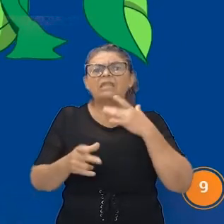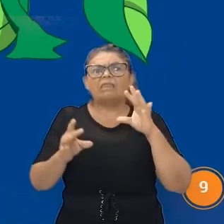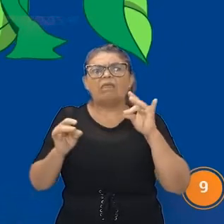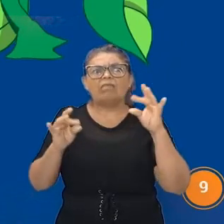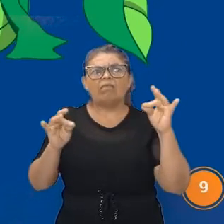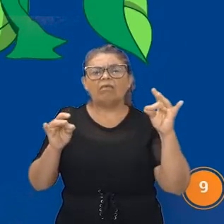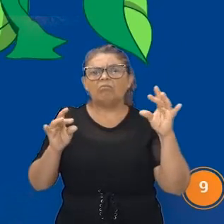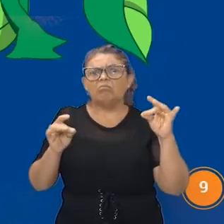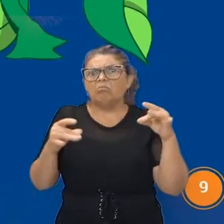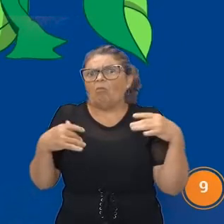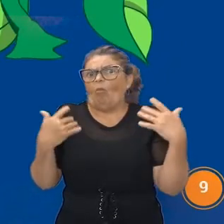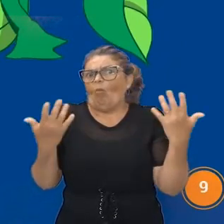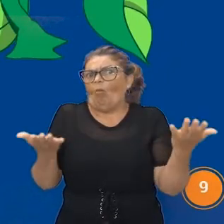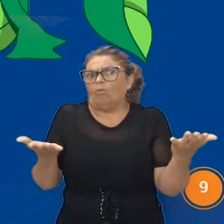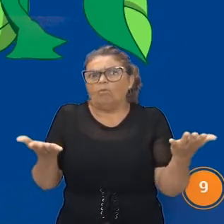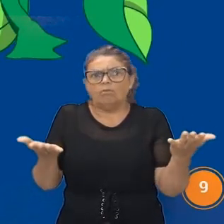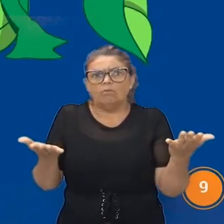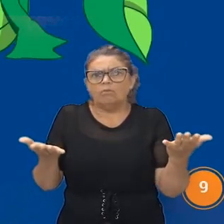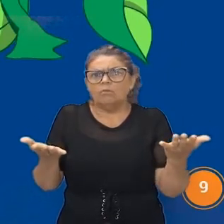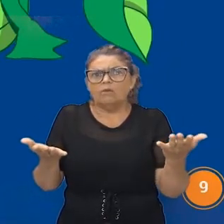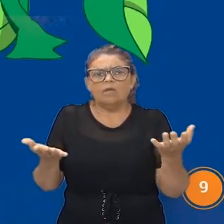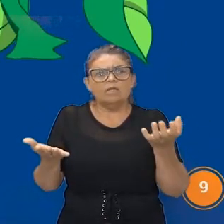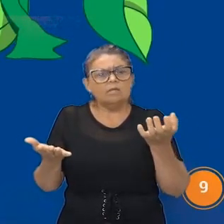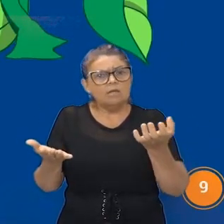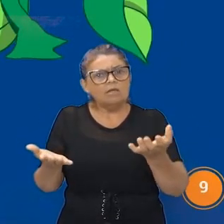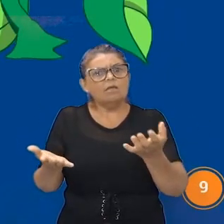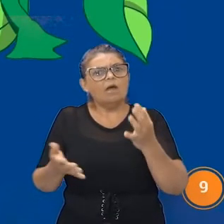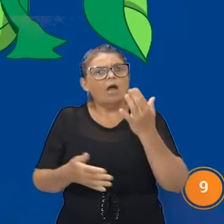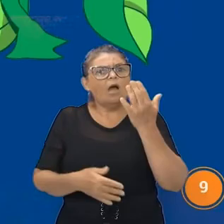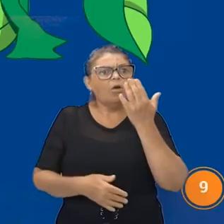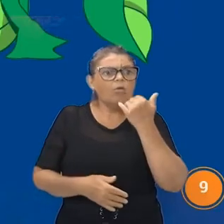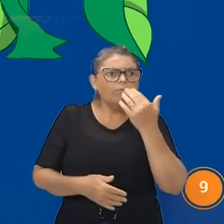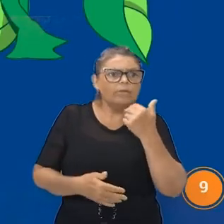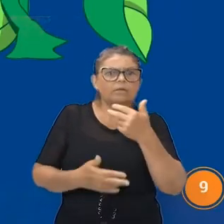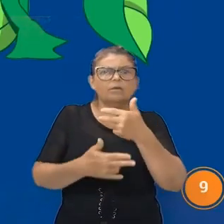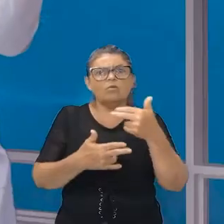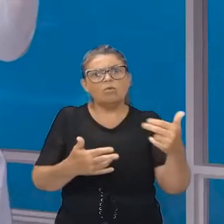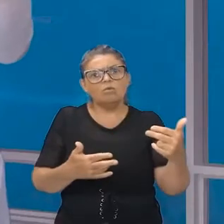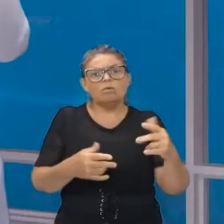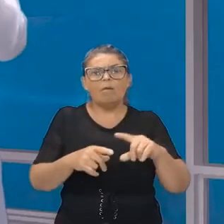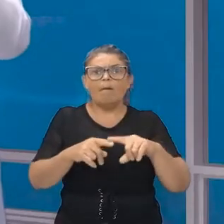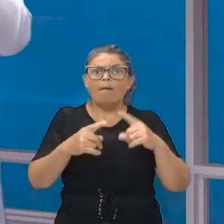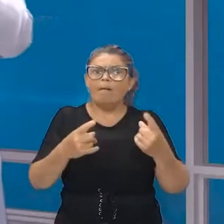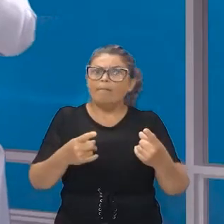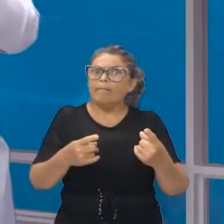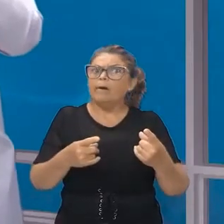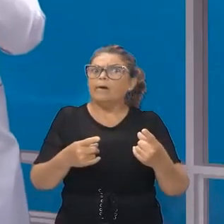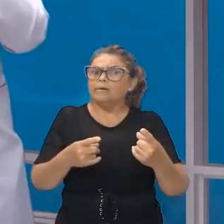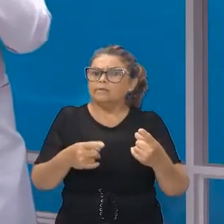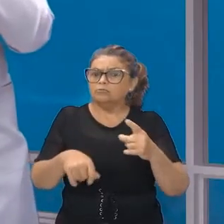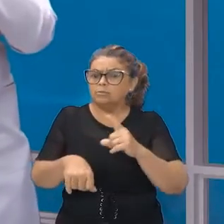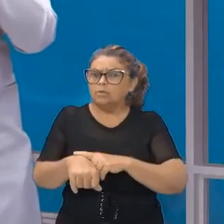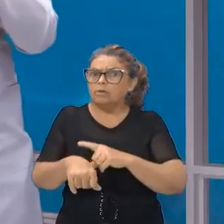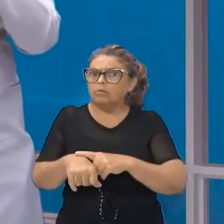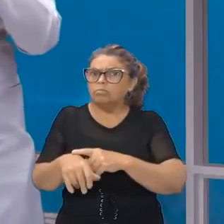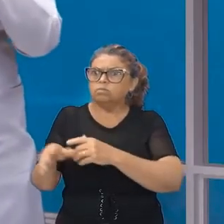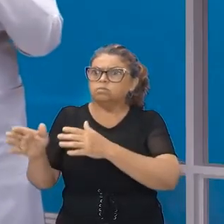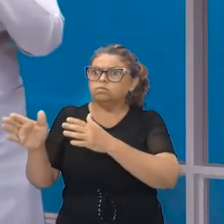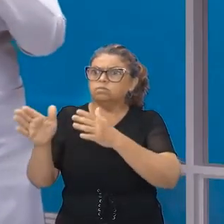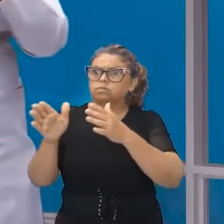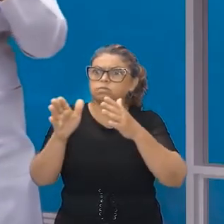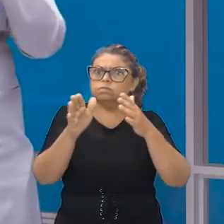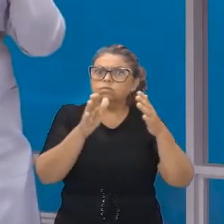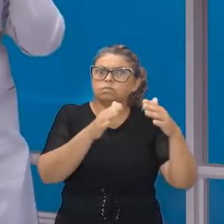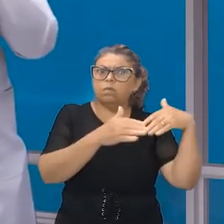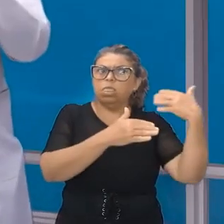levava alimento para um determinado tempo, mas você não tinha ideia de quanto tempo você ia ficar no mar. Nós temos